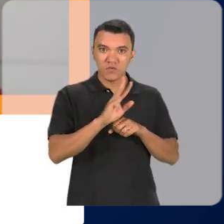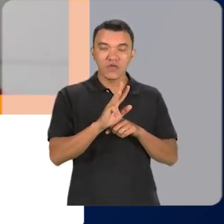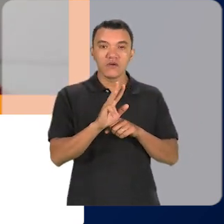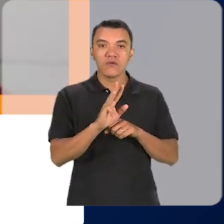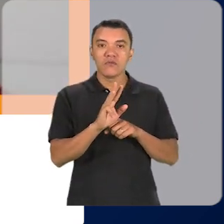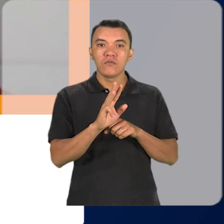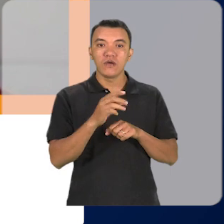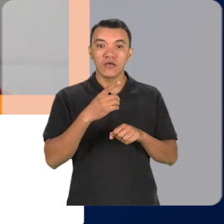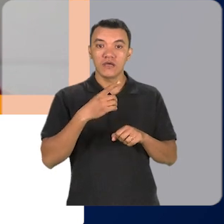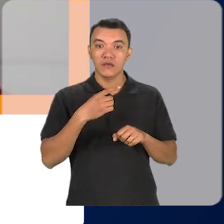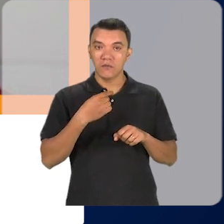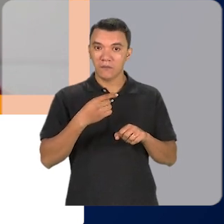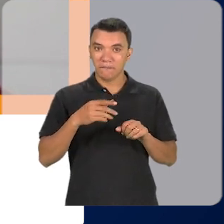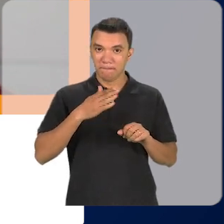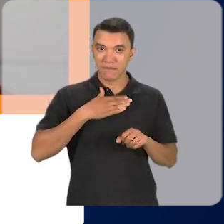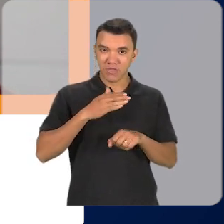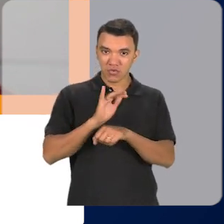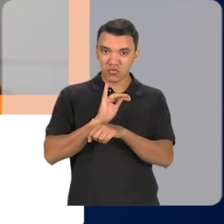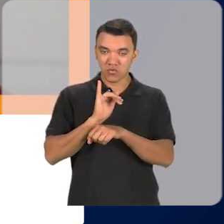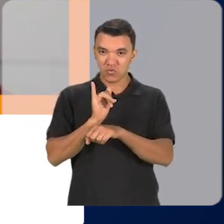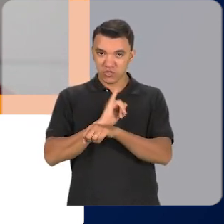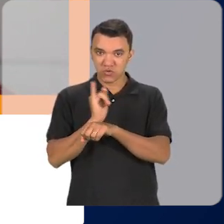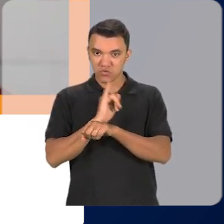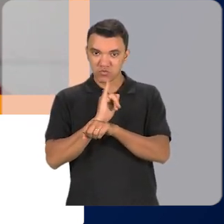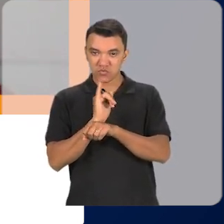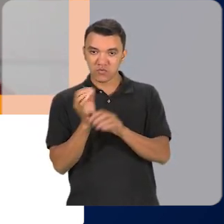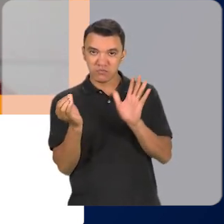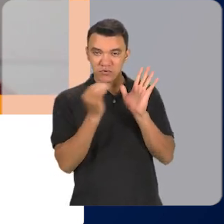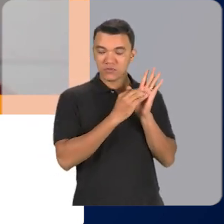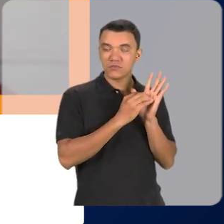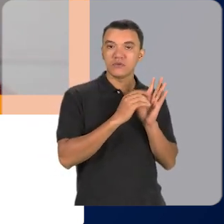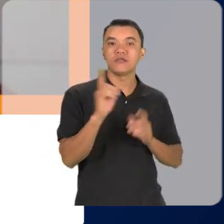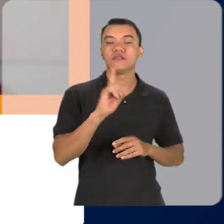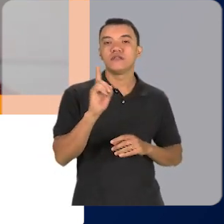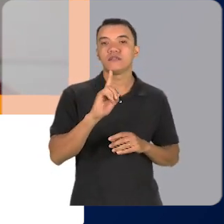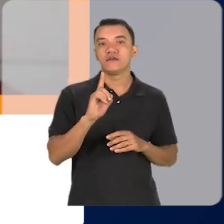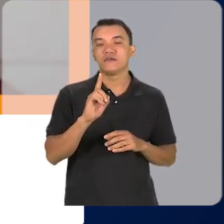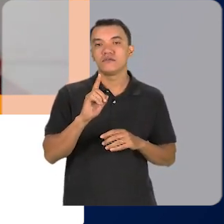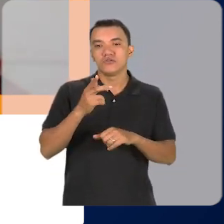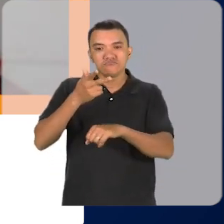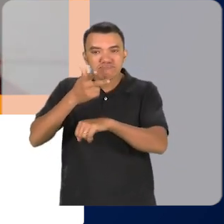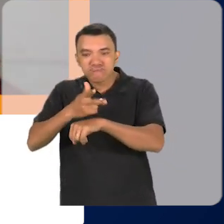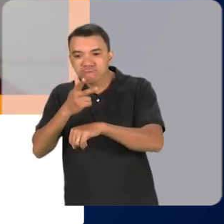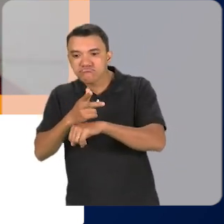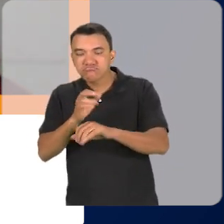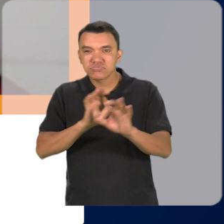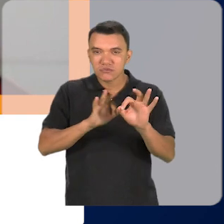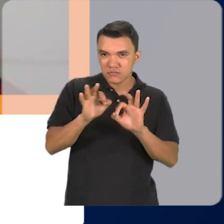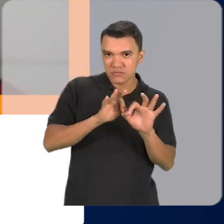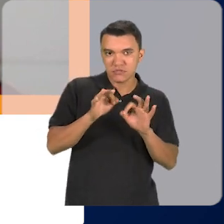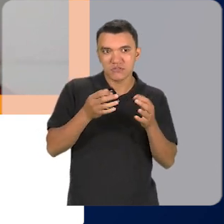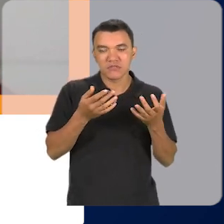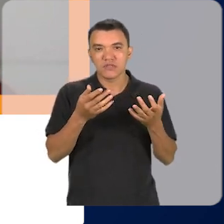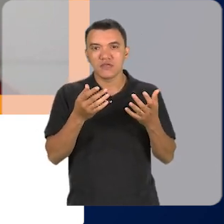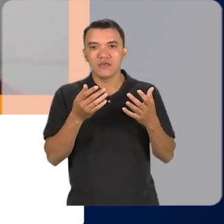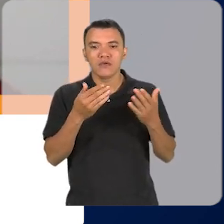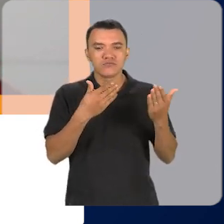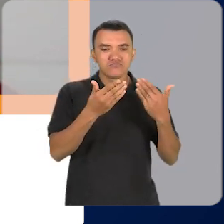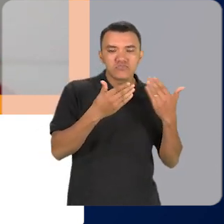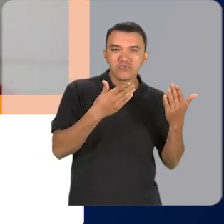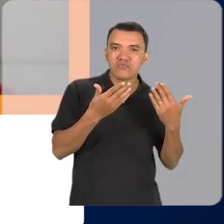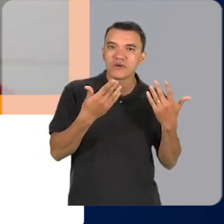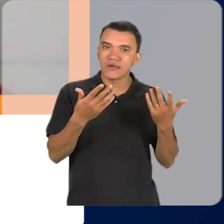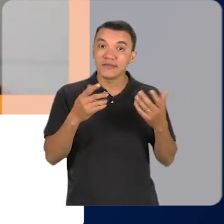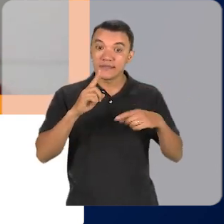que é um documentário muito recente, e a gente está inscrevendo os festivais, participando de conversas, e aí depois que a gente fizer todo